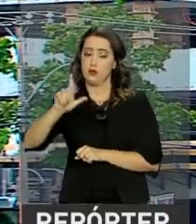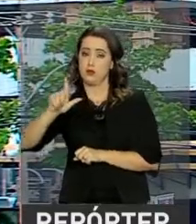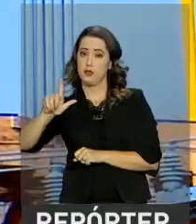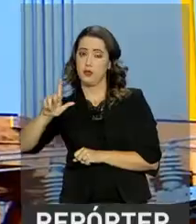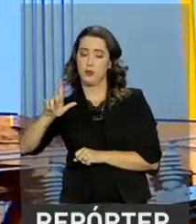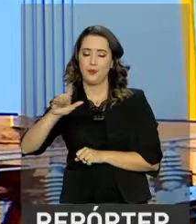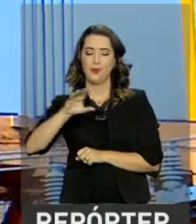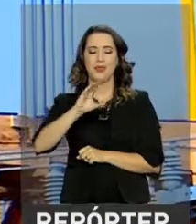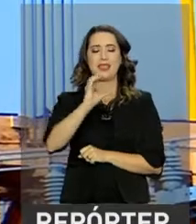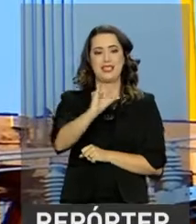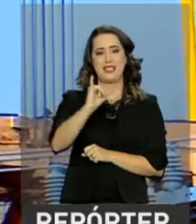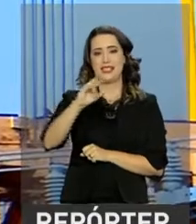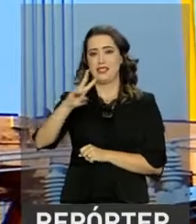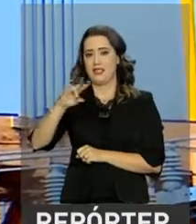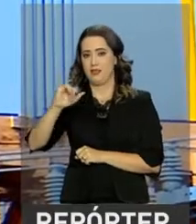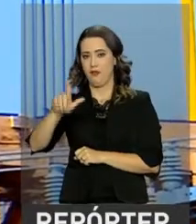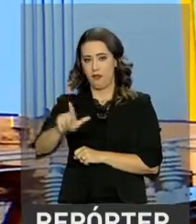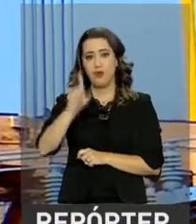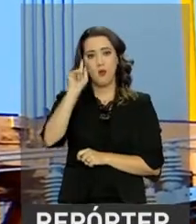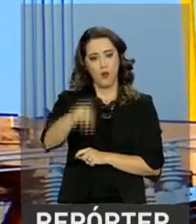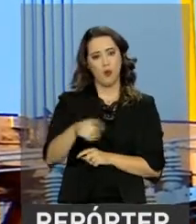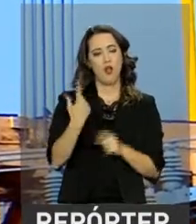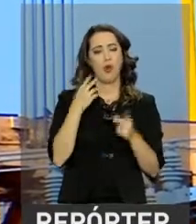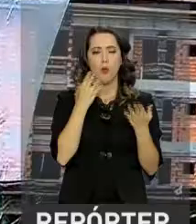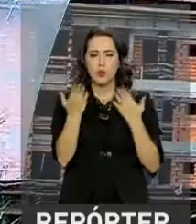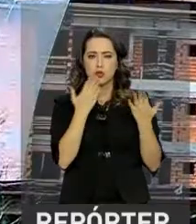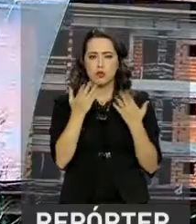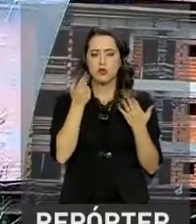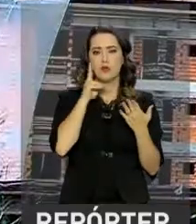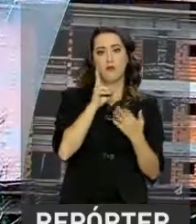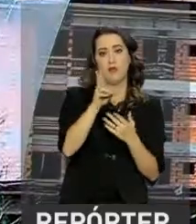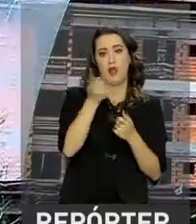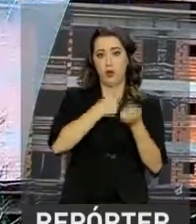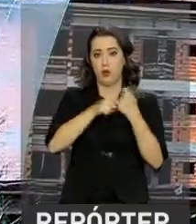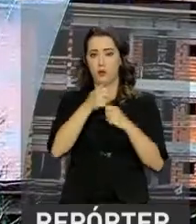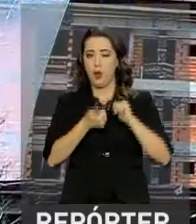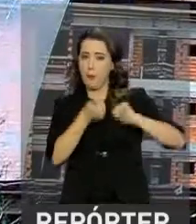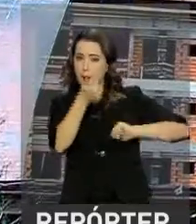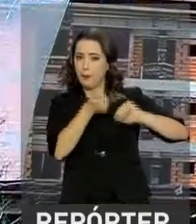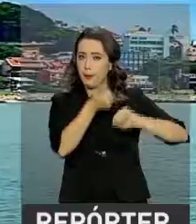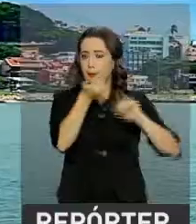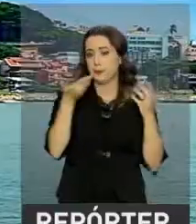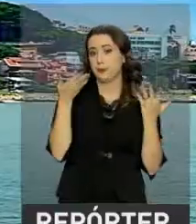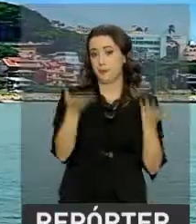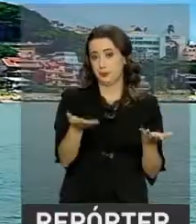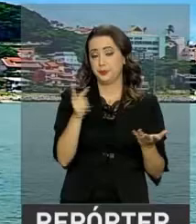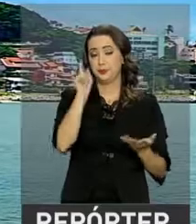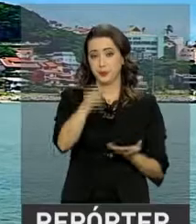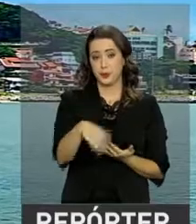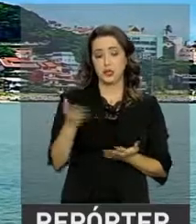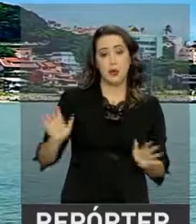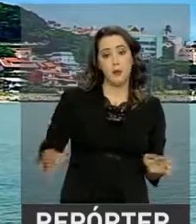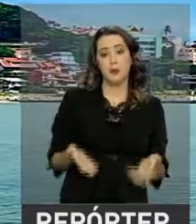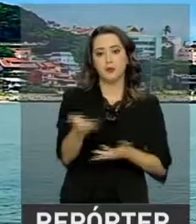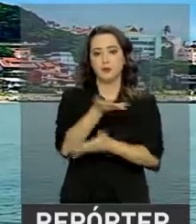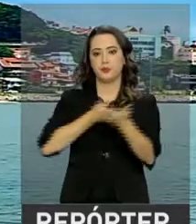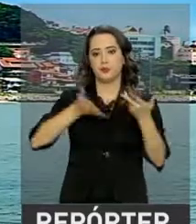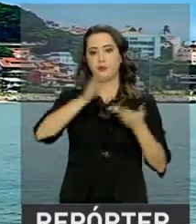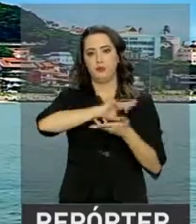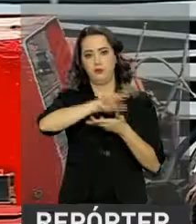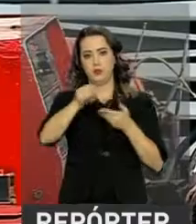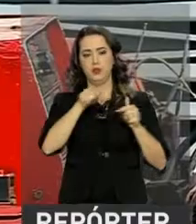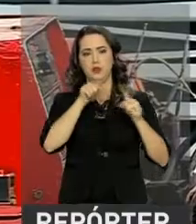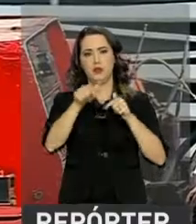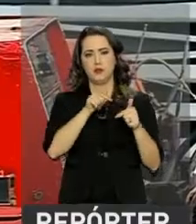o setor foi uma das áreas mais afetadas pela crise econômica que o brasil passou além de movimentar uma cadeia de